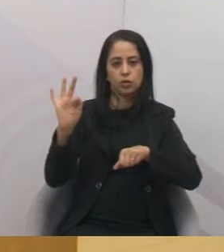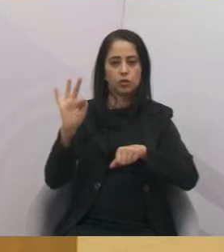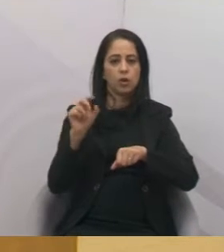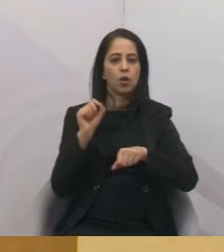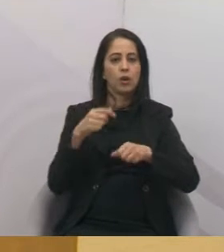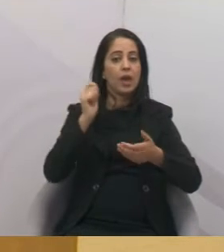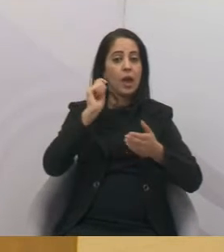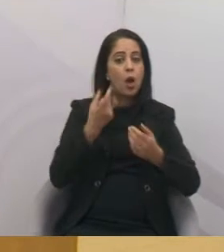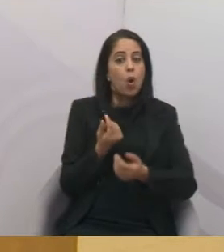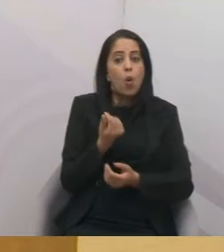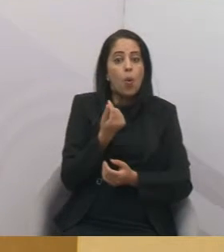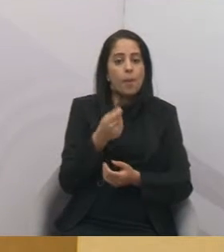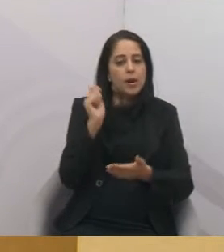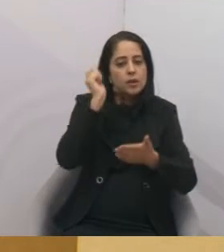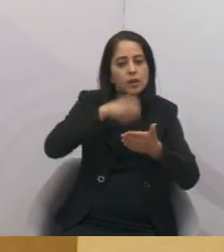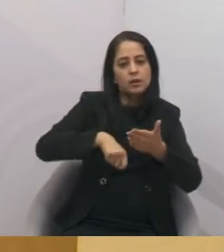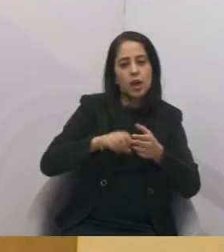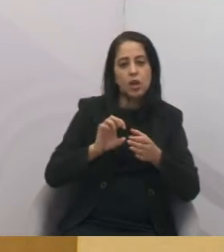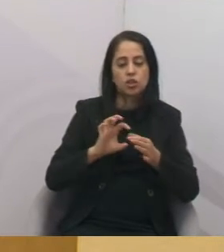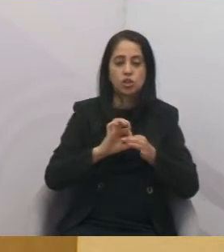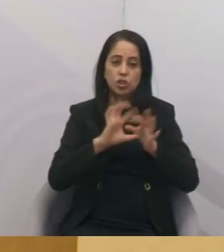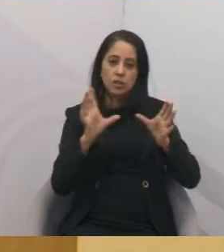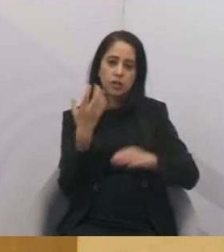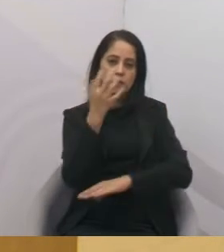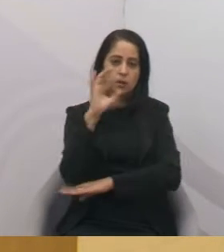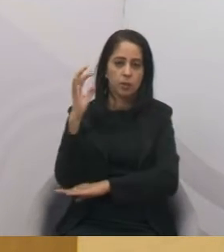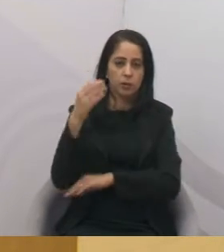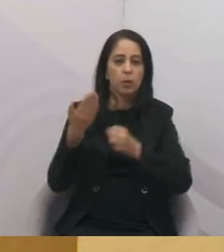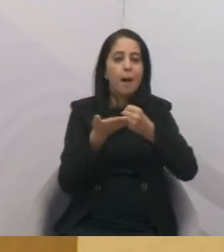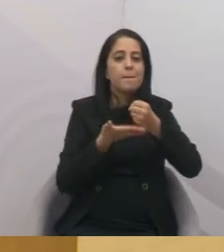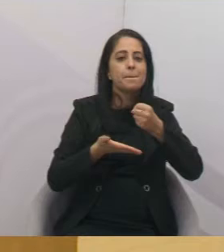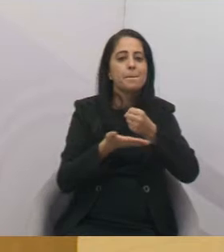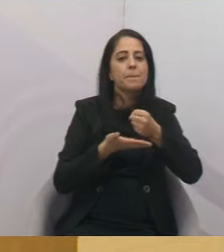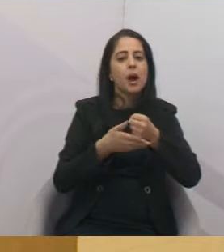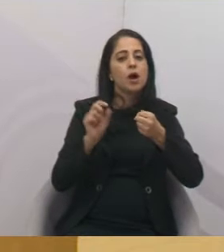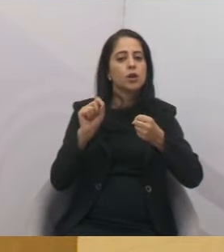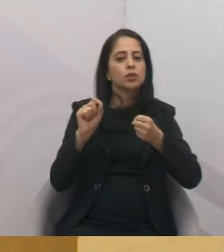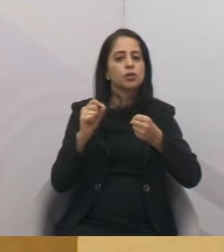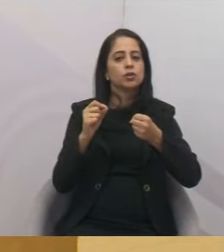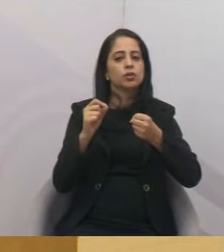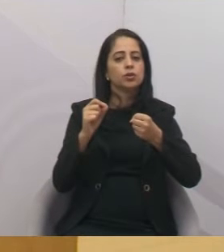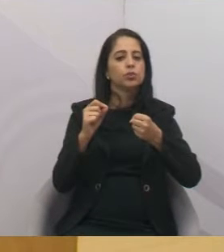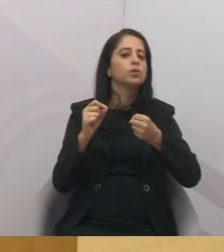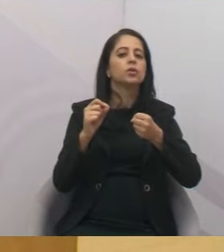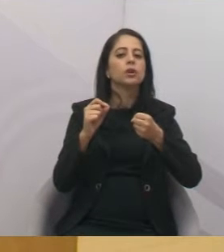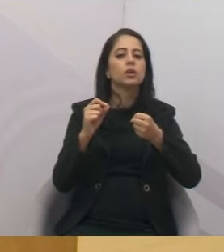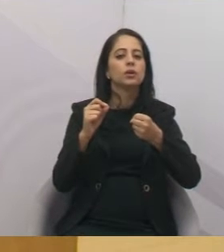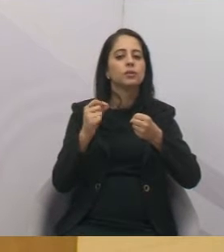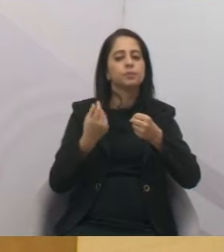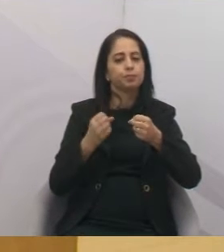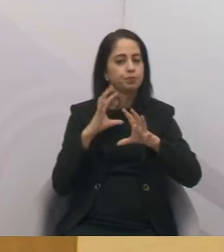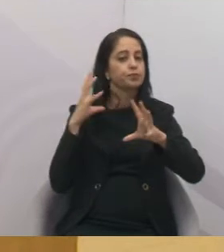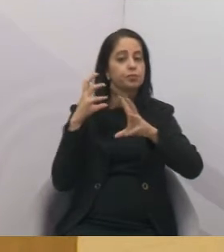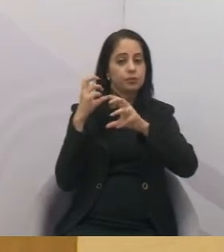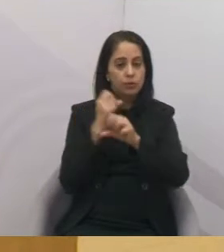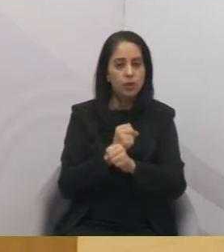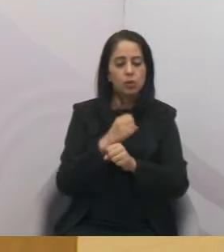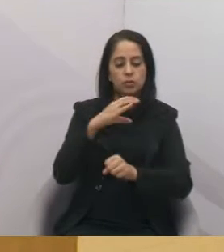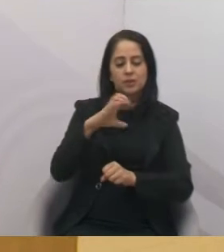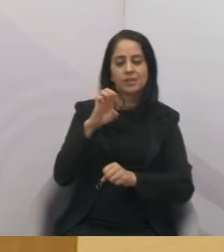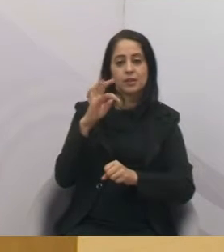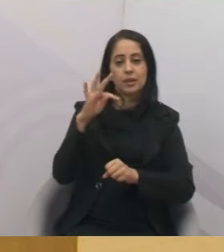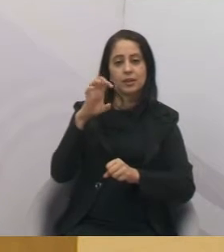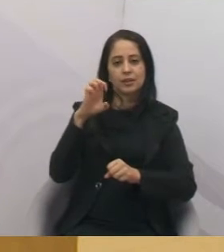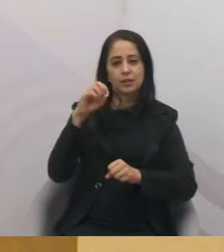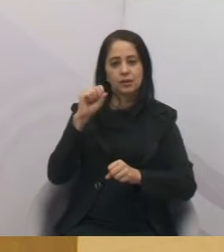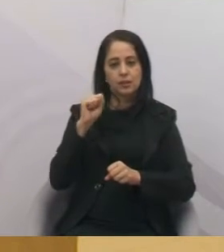taxa de licenciamento ambiental teve como base o cálculo utilizado pela CETESB,